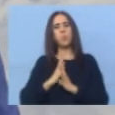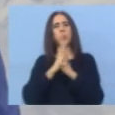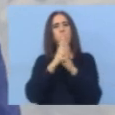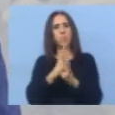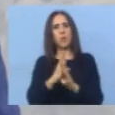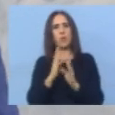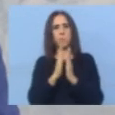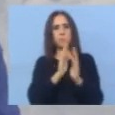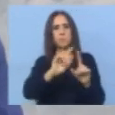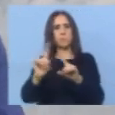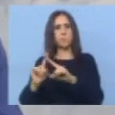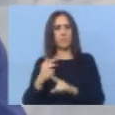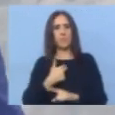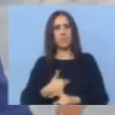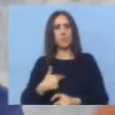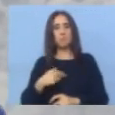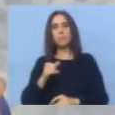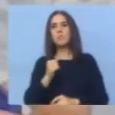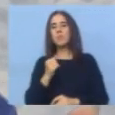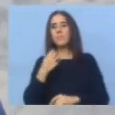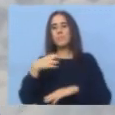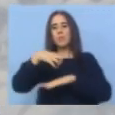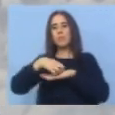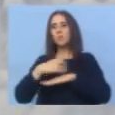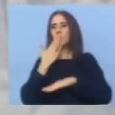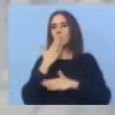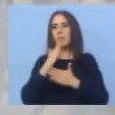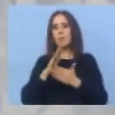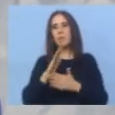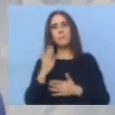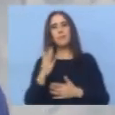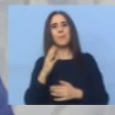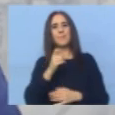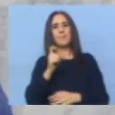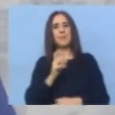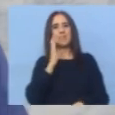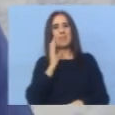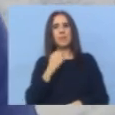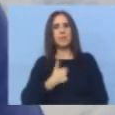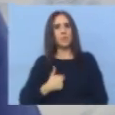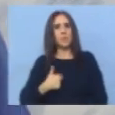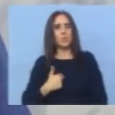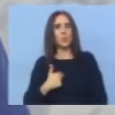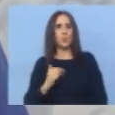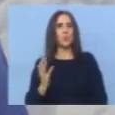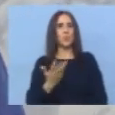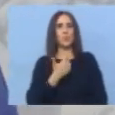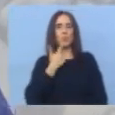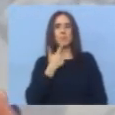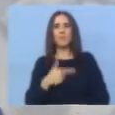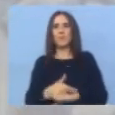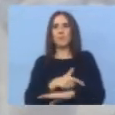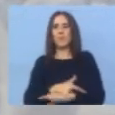das igrejas cristãs a Jerusalém para tentar fazer esta paz. Eles são muito cristãos, mas muito